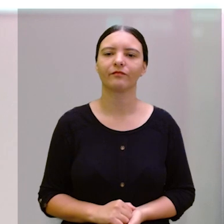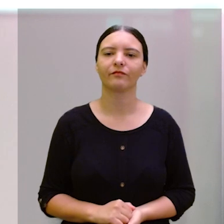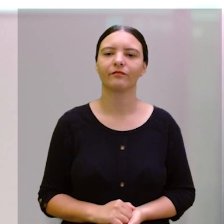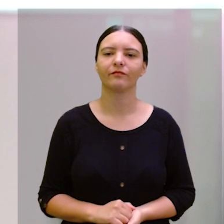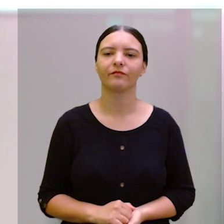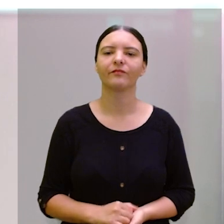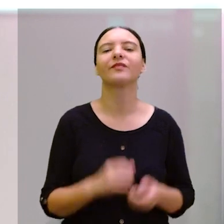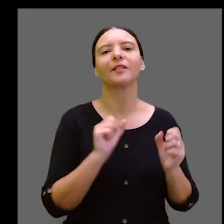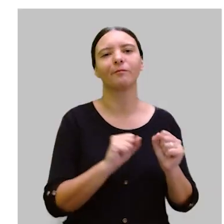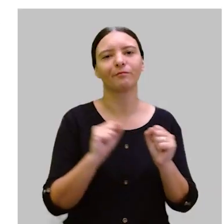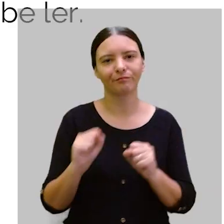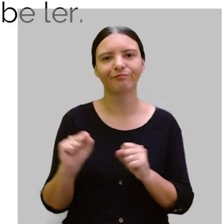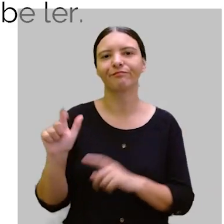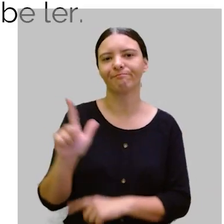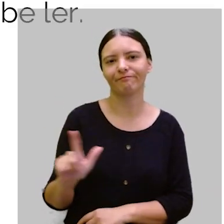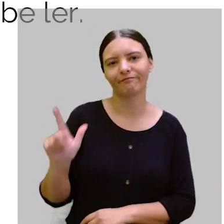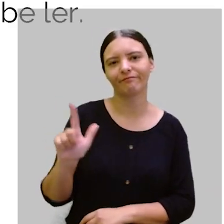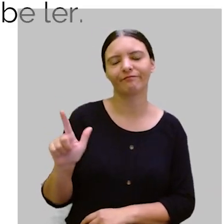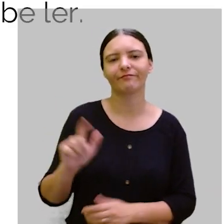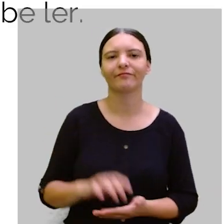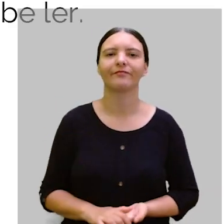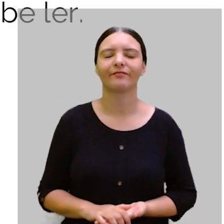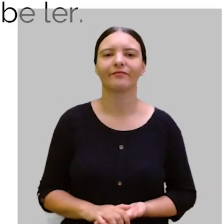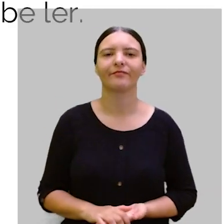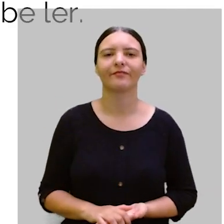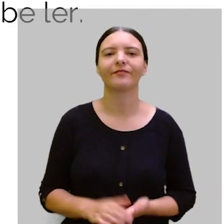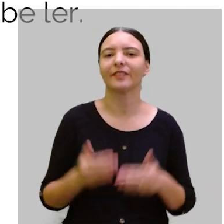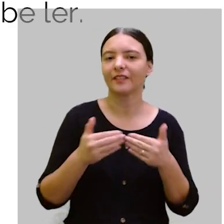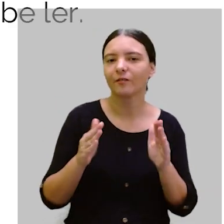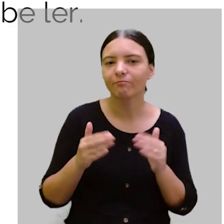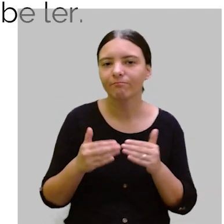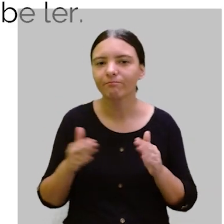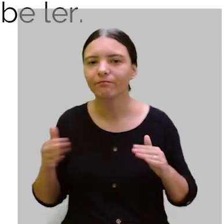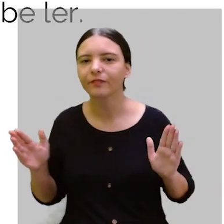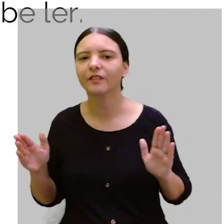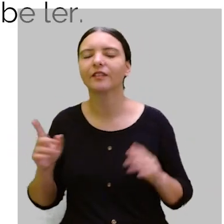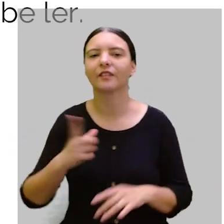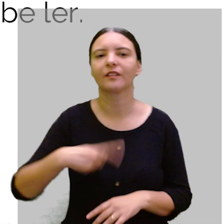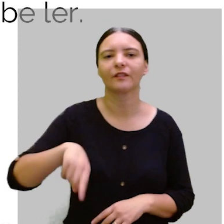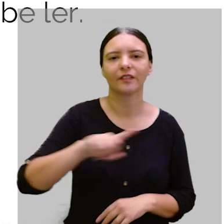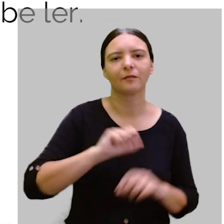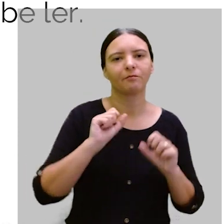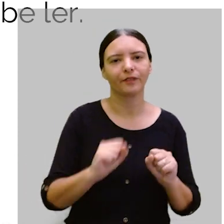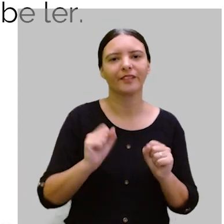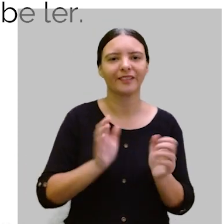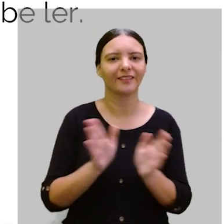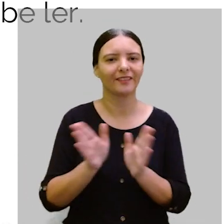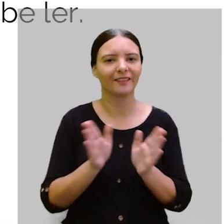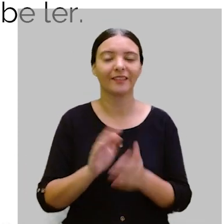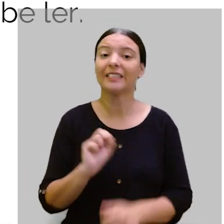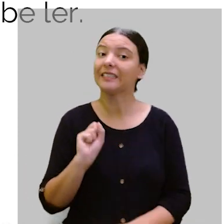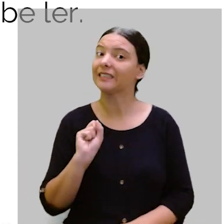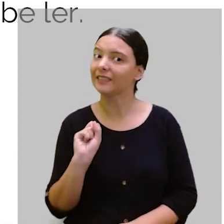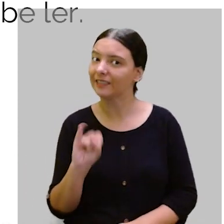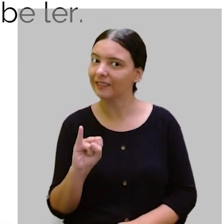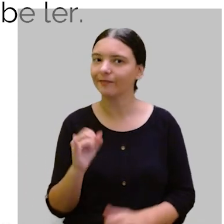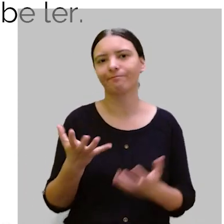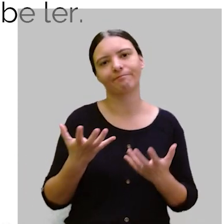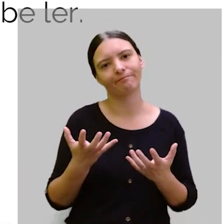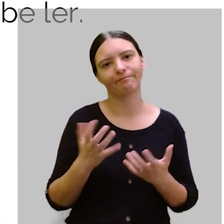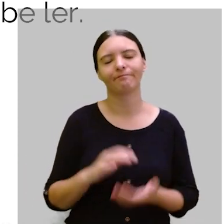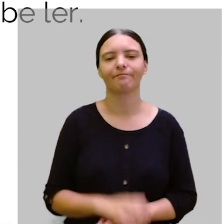Esse é o poder da literatura. Essas são as portas que vocês podem abrir, se